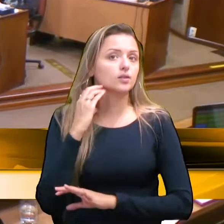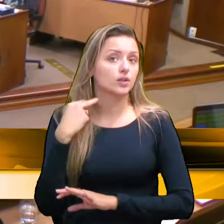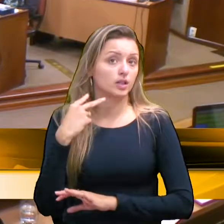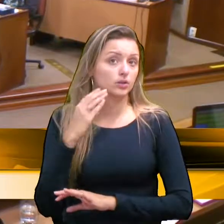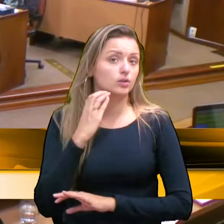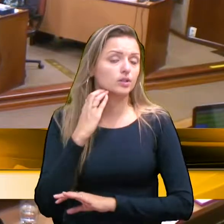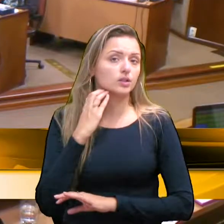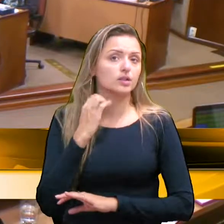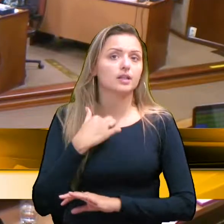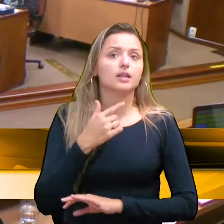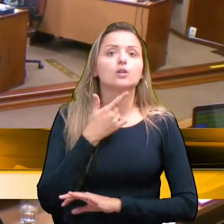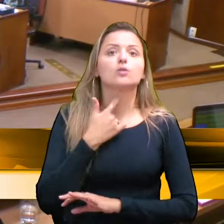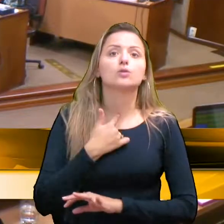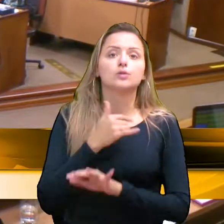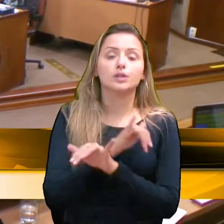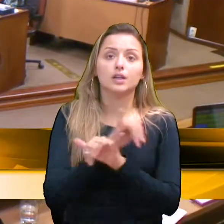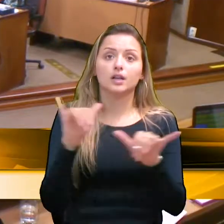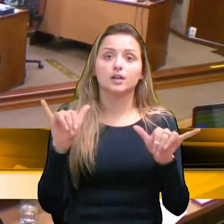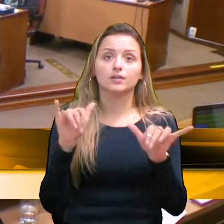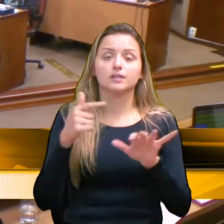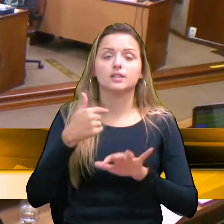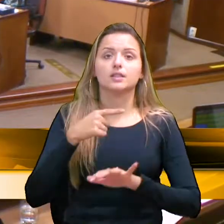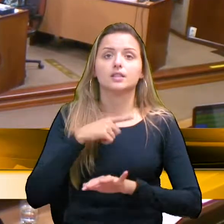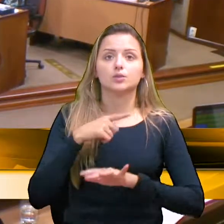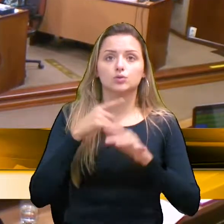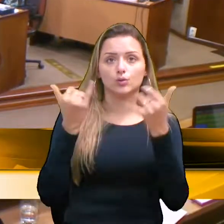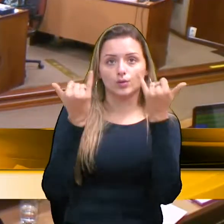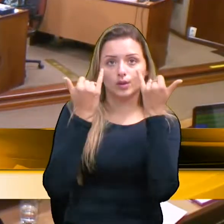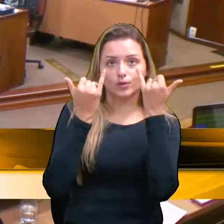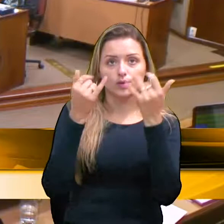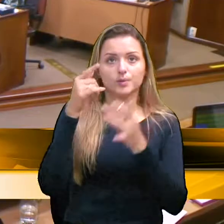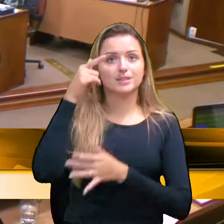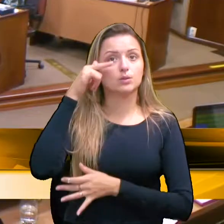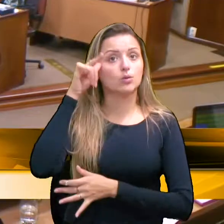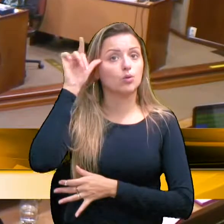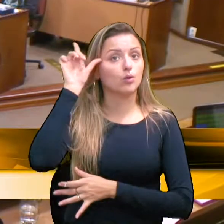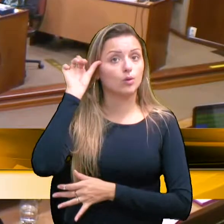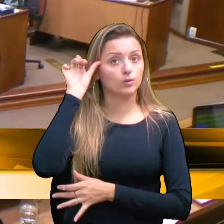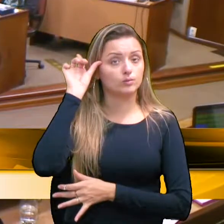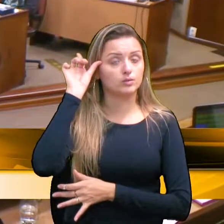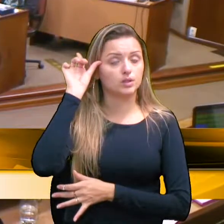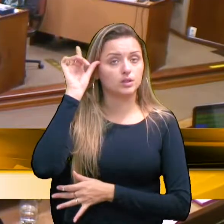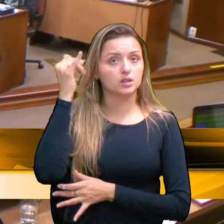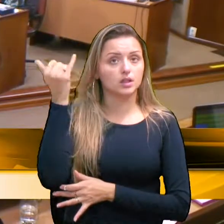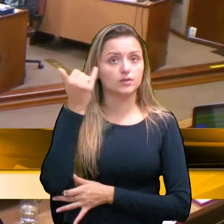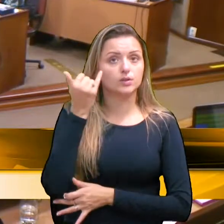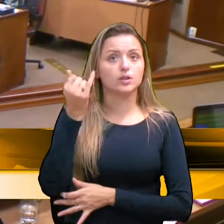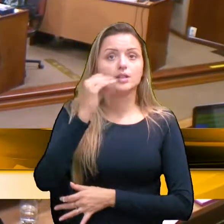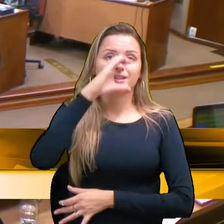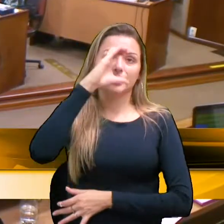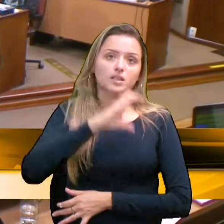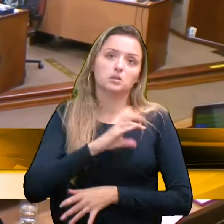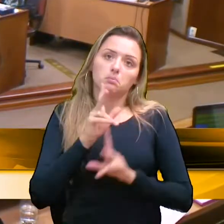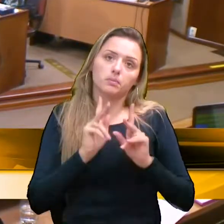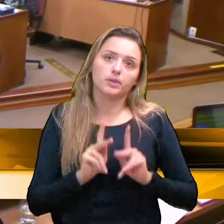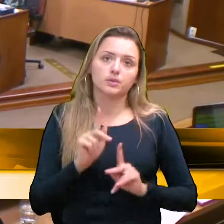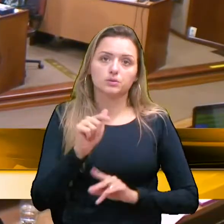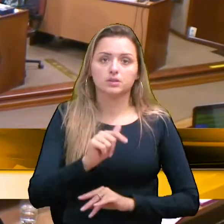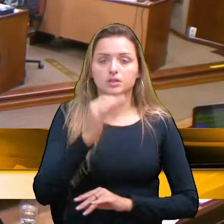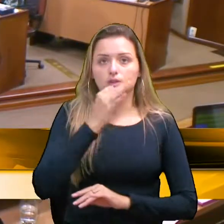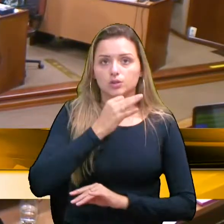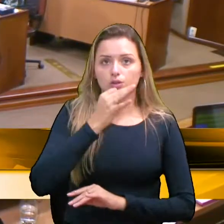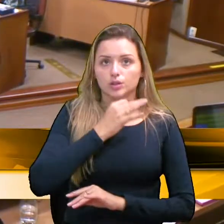informação, que eu tive a informação ontem de que cidadãos caxienses